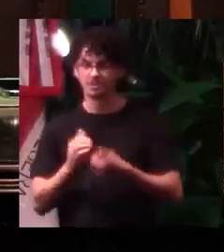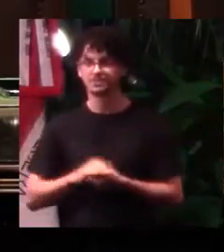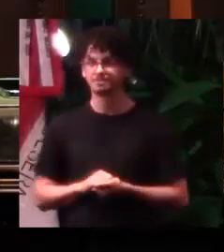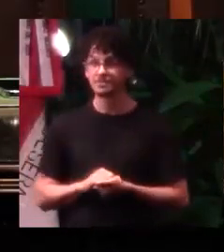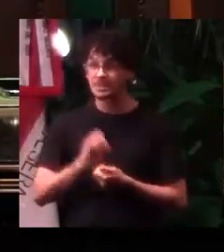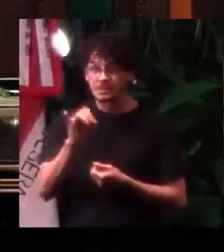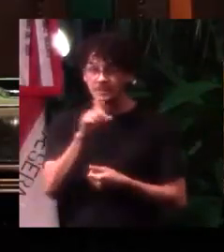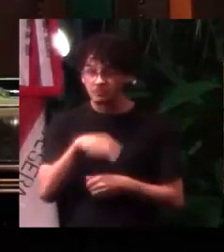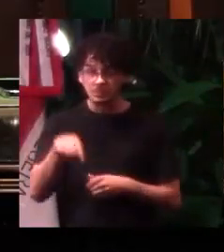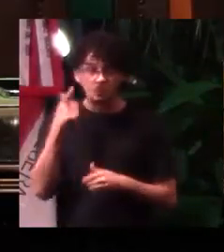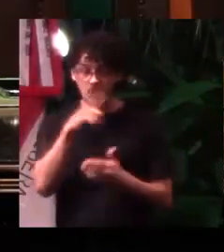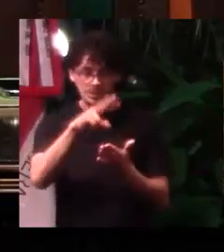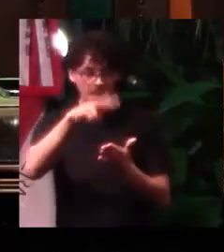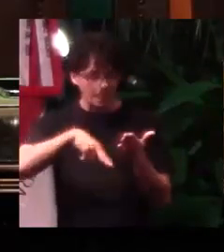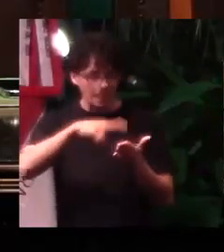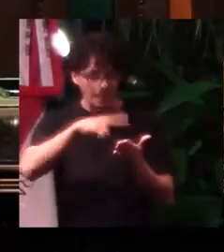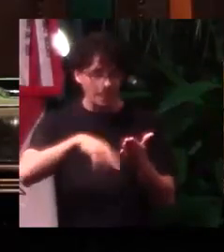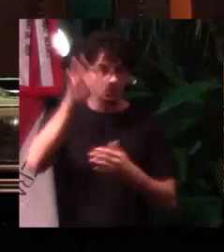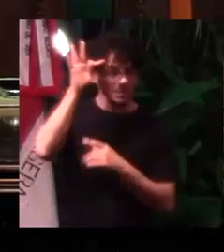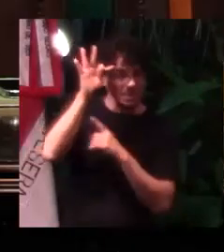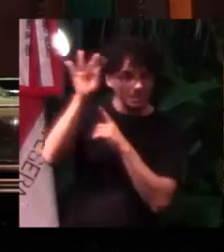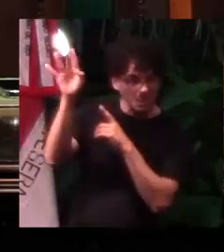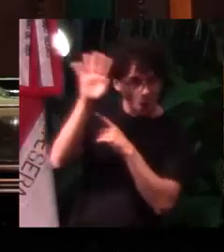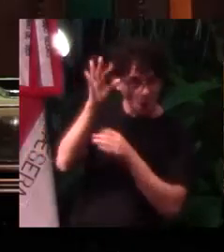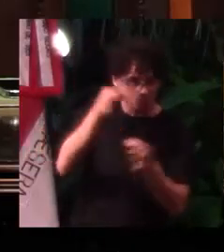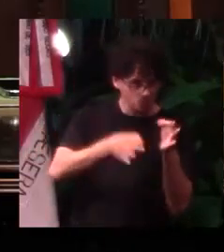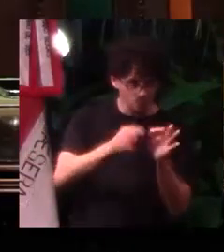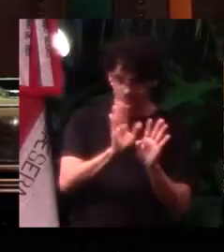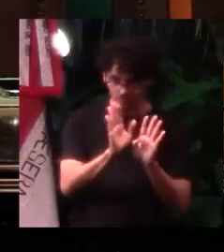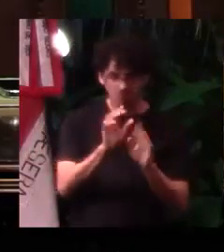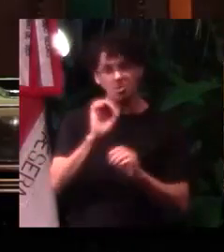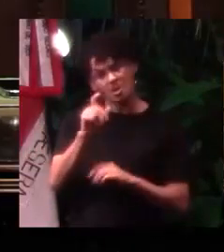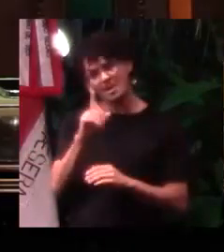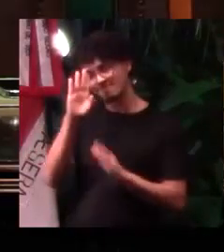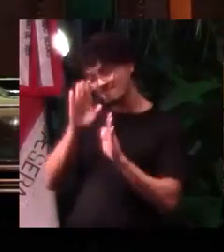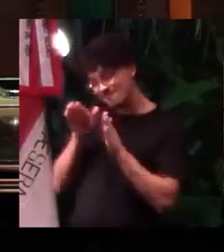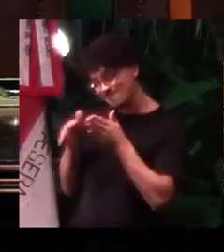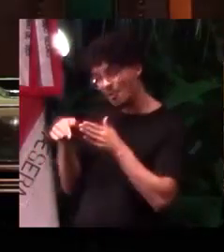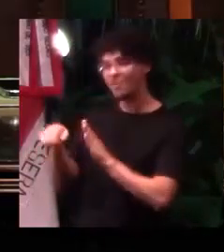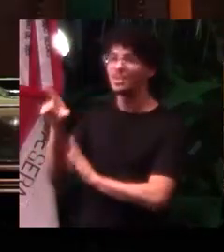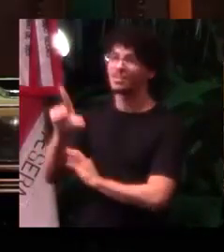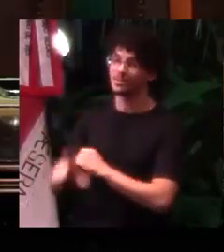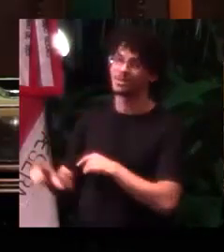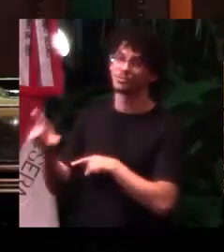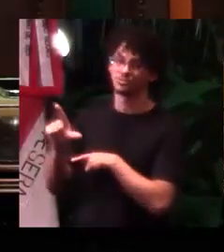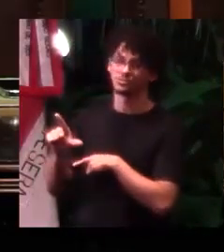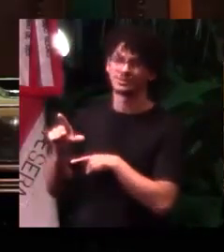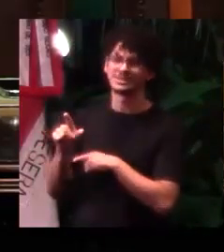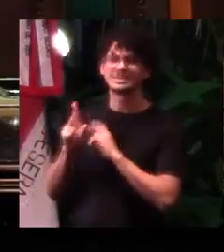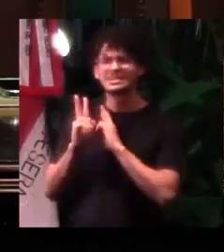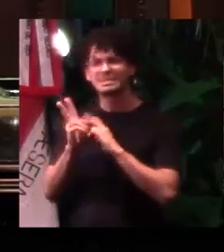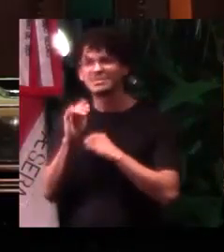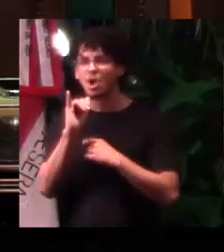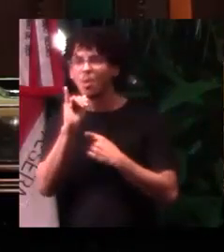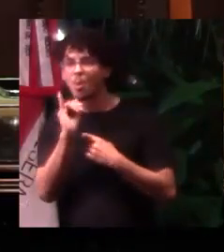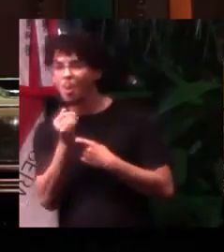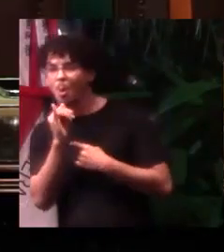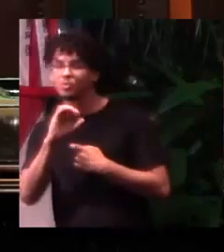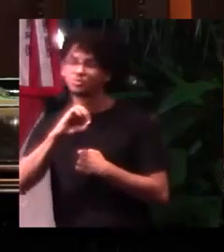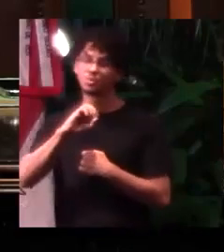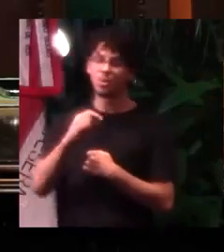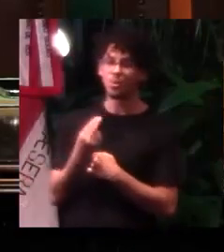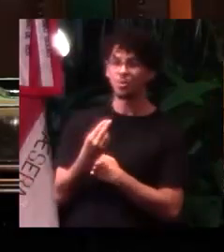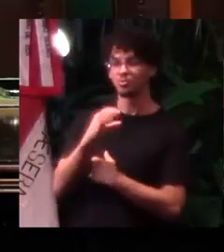der para ler o teórico, o jurídico e tal, leia pelo menos, vai ser geralmente contos ou crônicas, vão ser textos